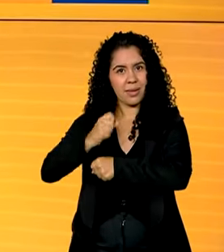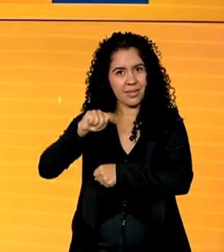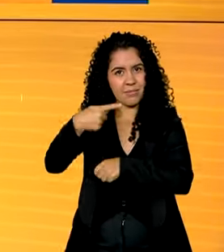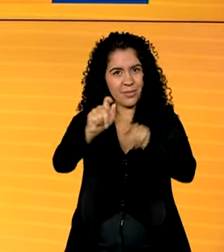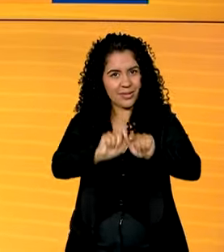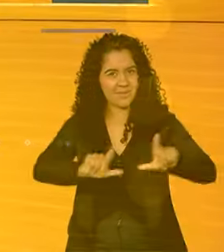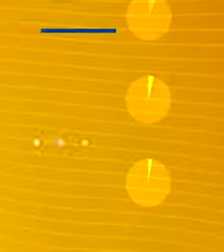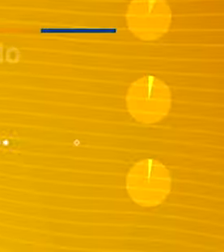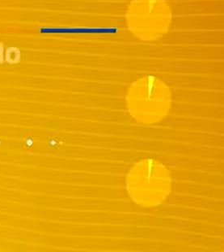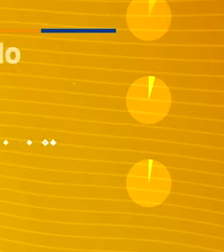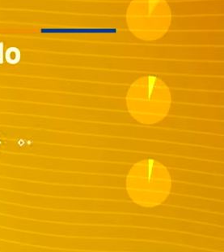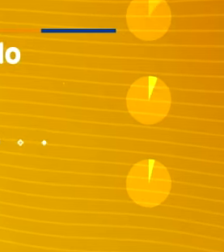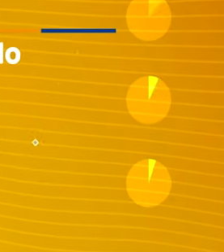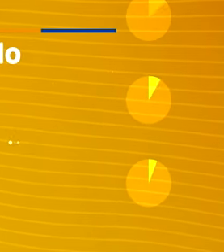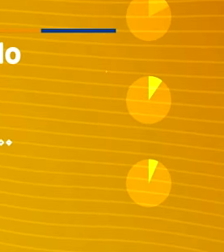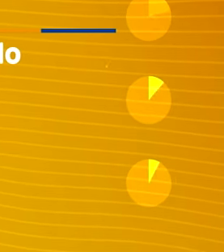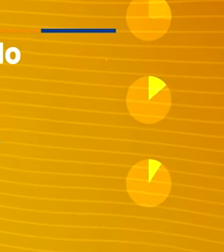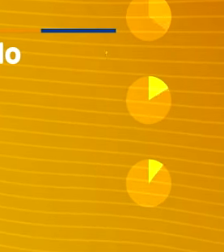instantes.